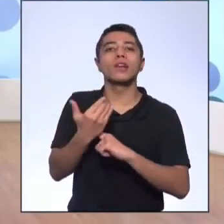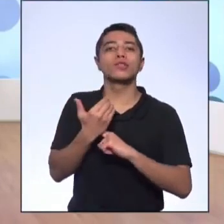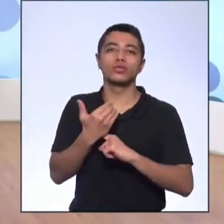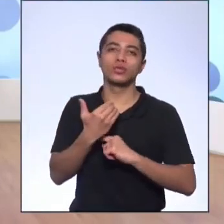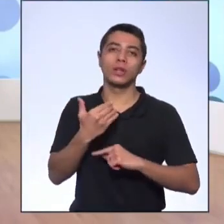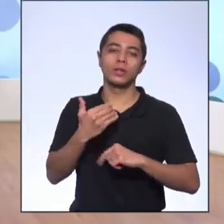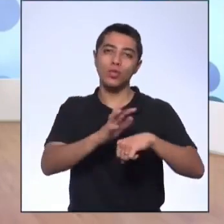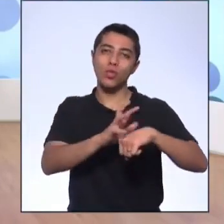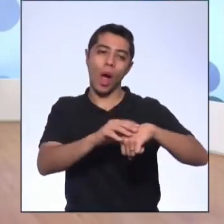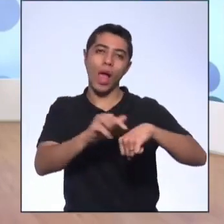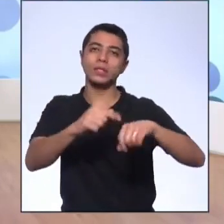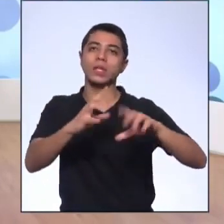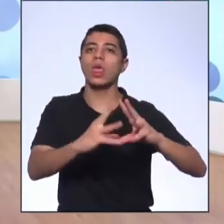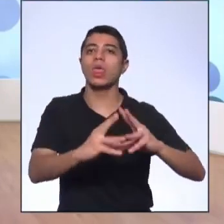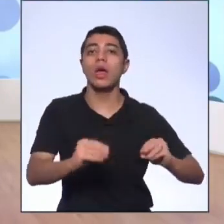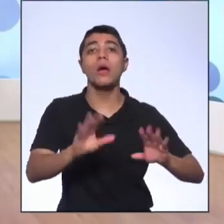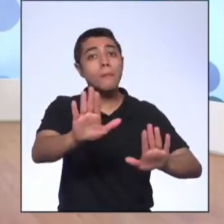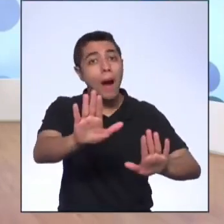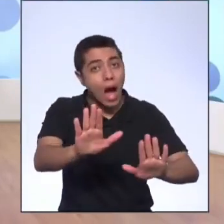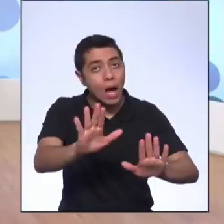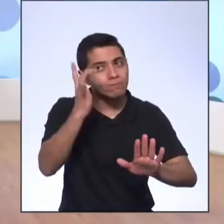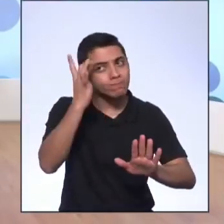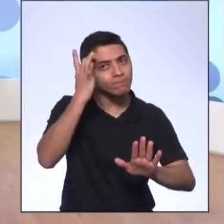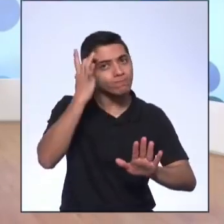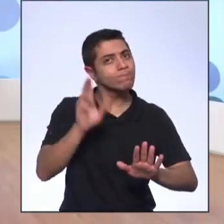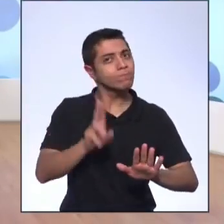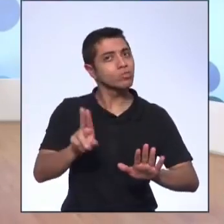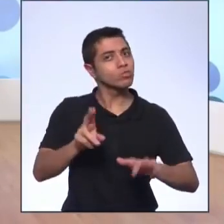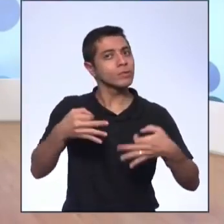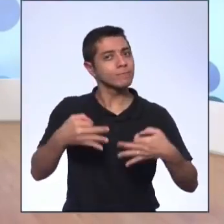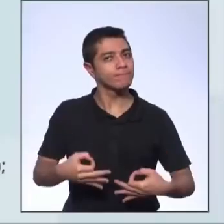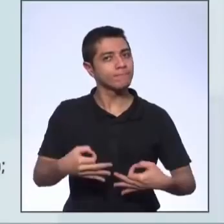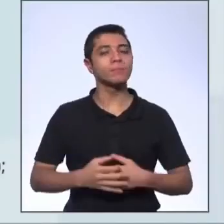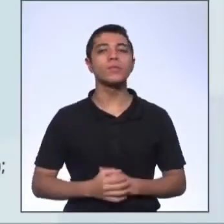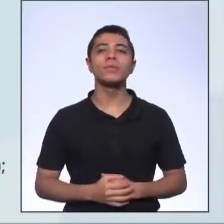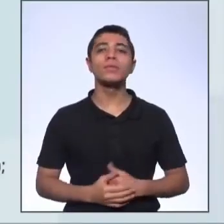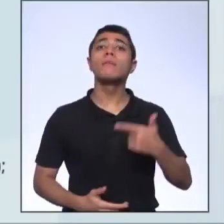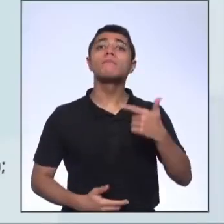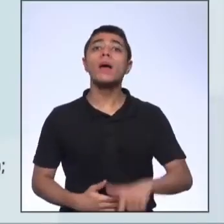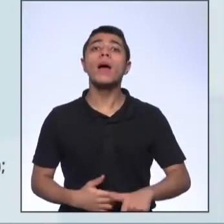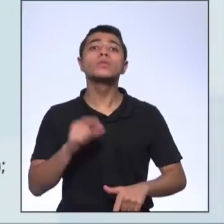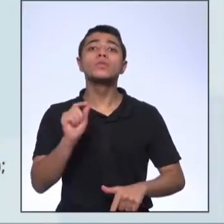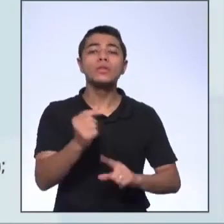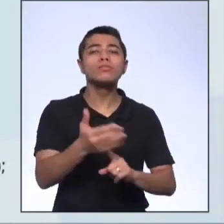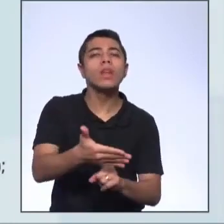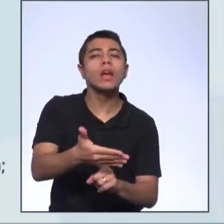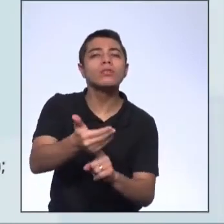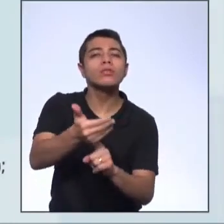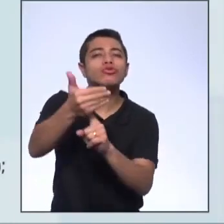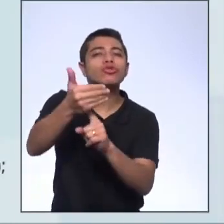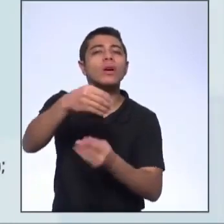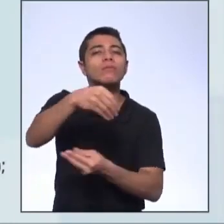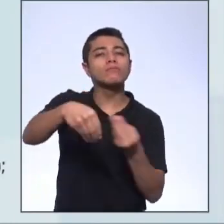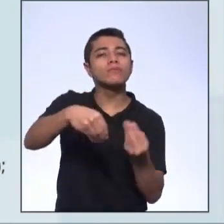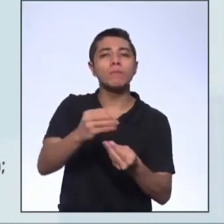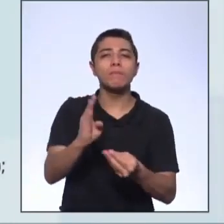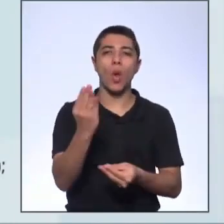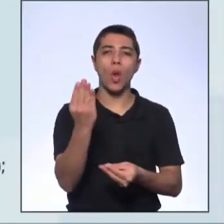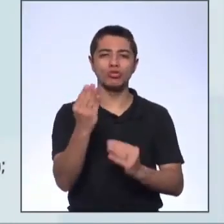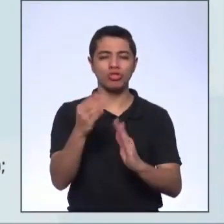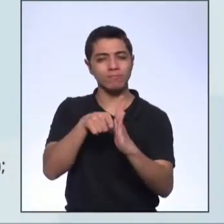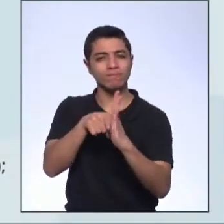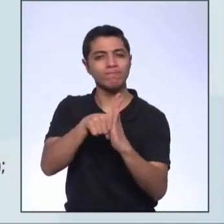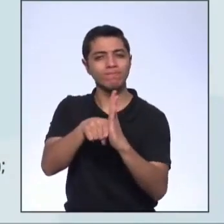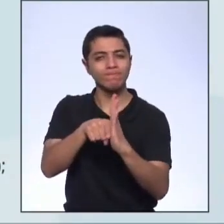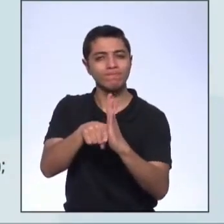né? Exatamente. Então, e também tem a questão da biotecnologia, né? Quando a gente fala técnica de DNA recombinante,